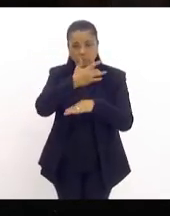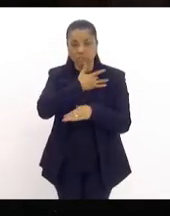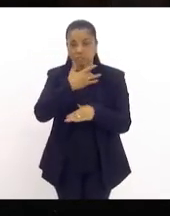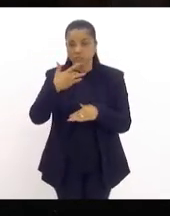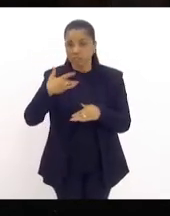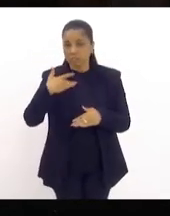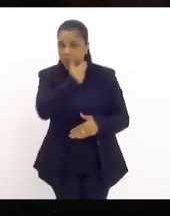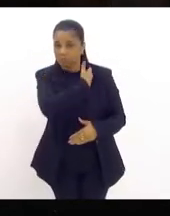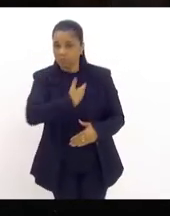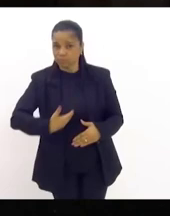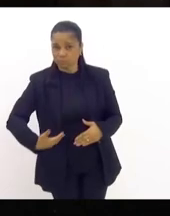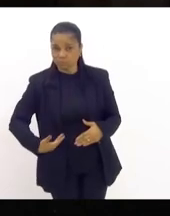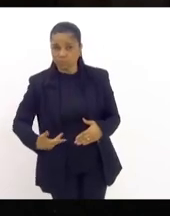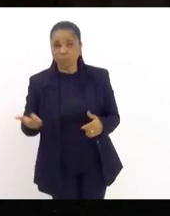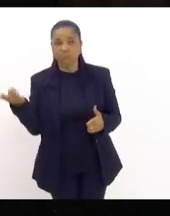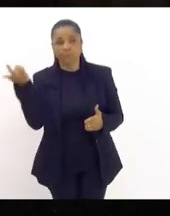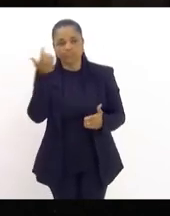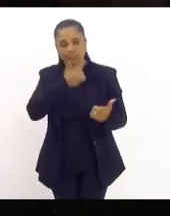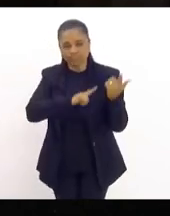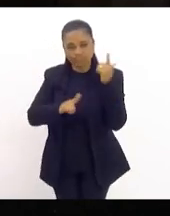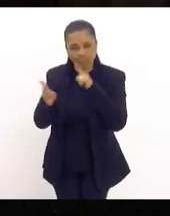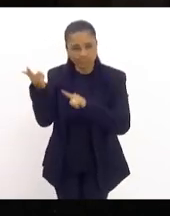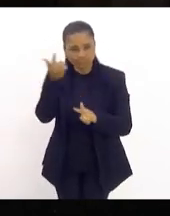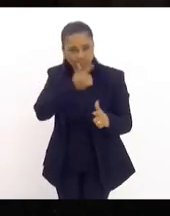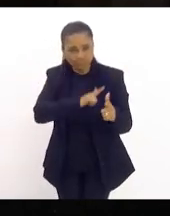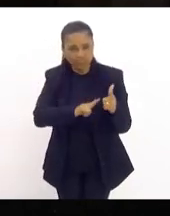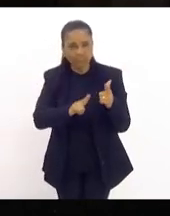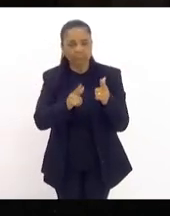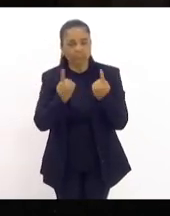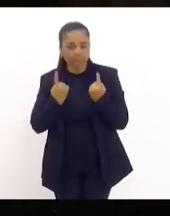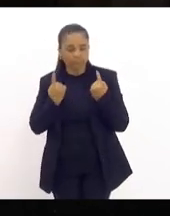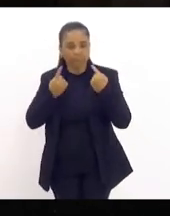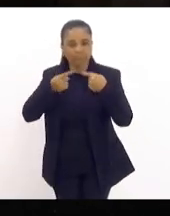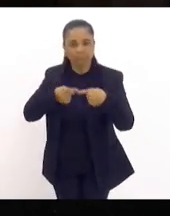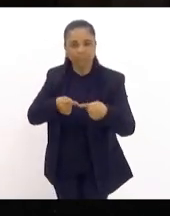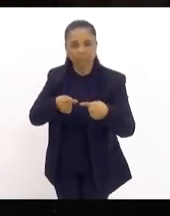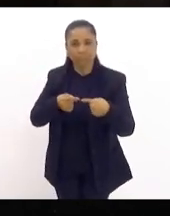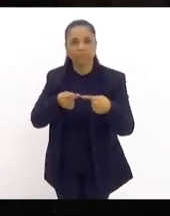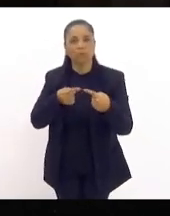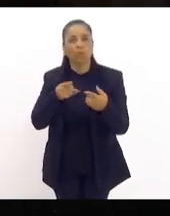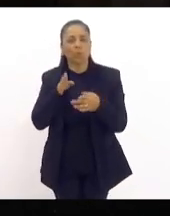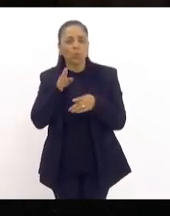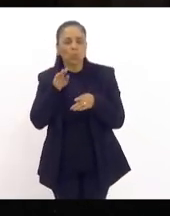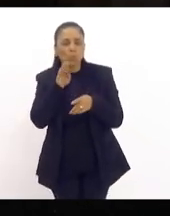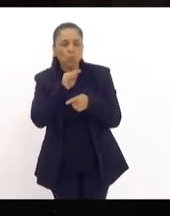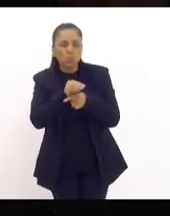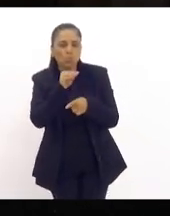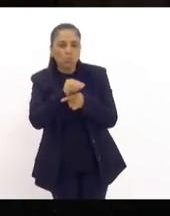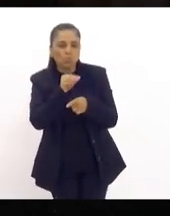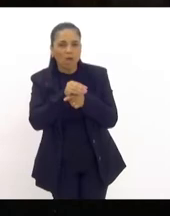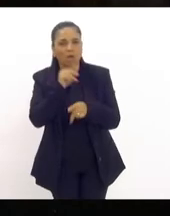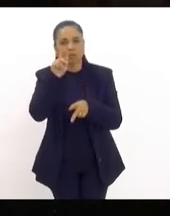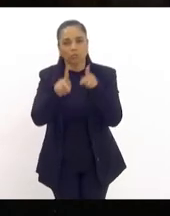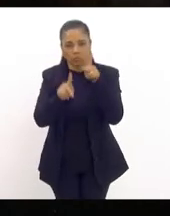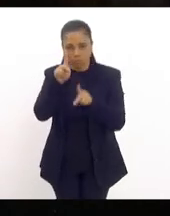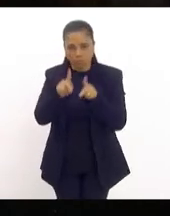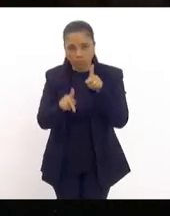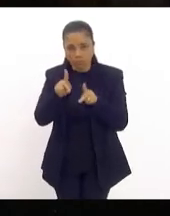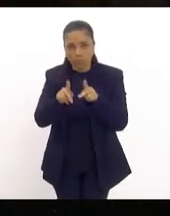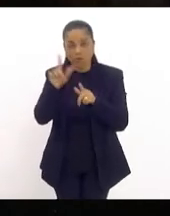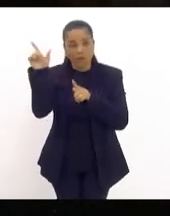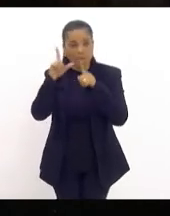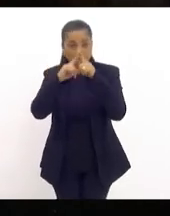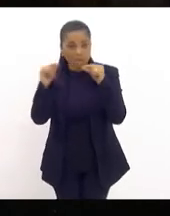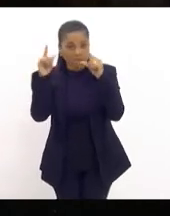pública que dê conta da demanda desafiadora que é cuidar do nosso povo. E foi lançado lá em Brasília o